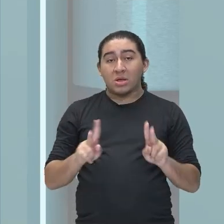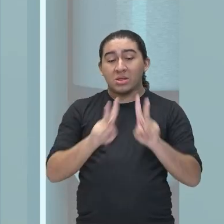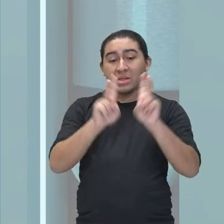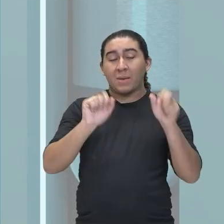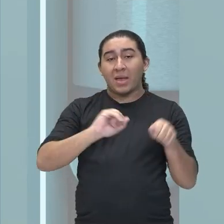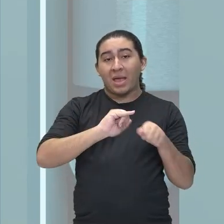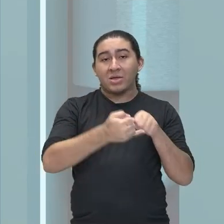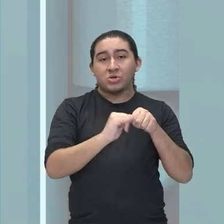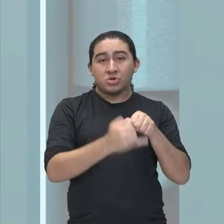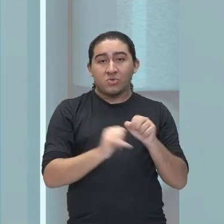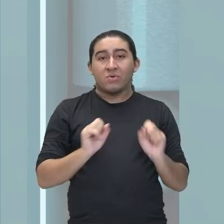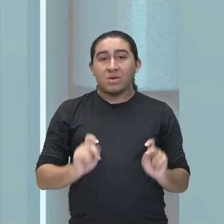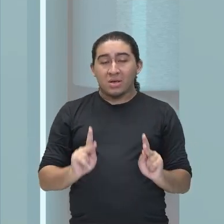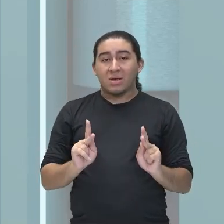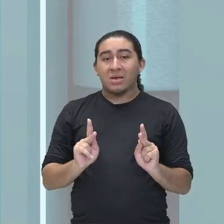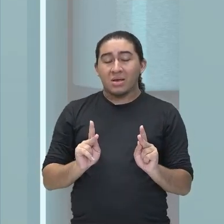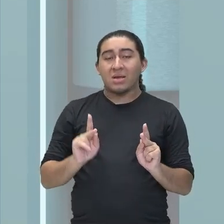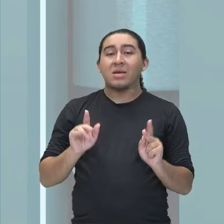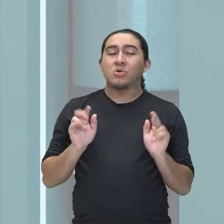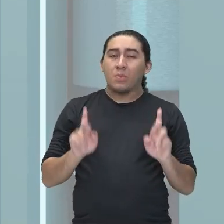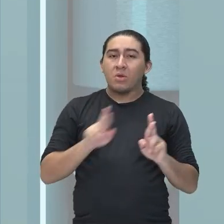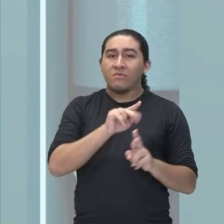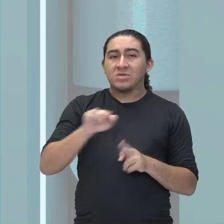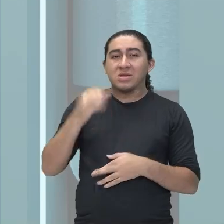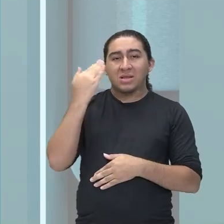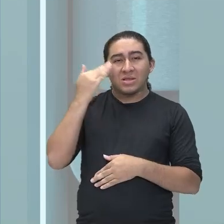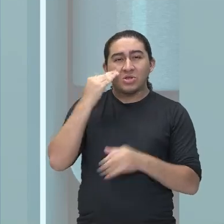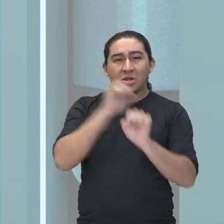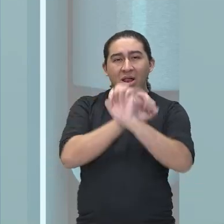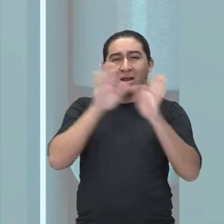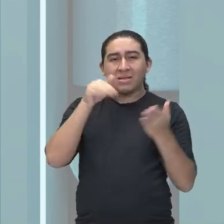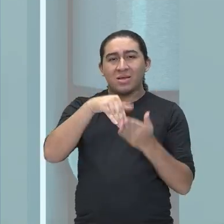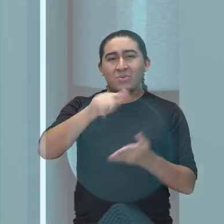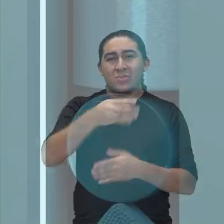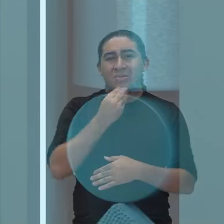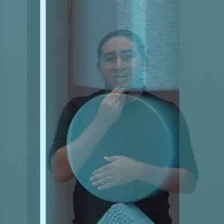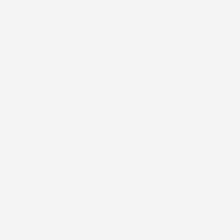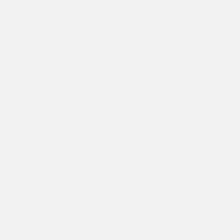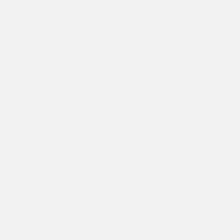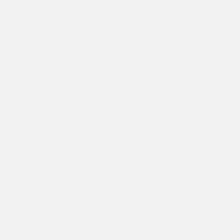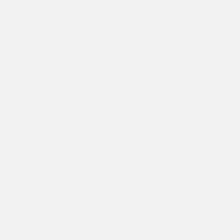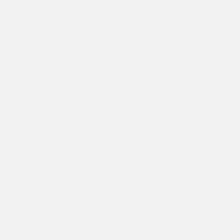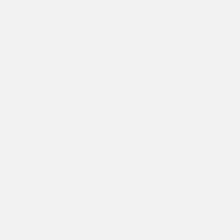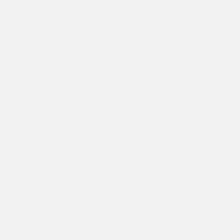adjetivo. E espero que vocês tenham compreendido e até a próxima aula.